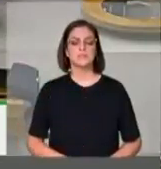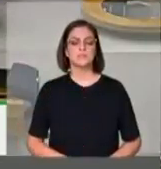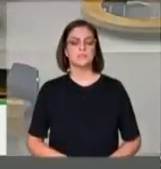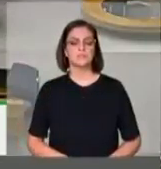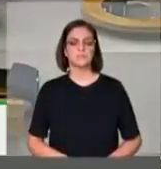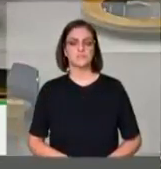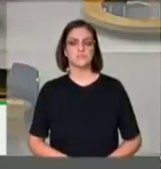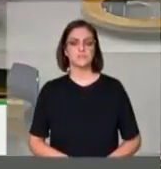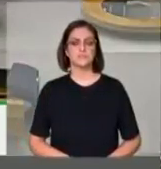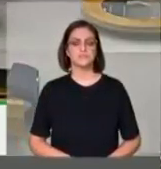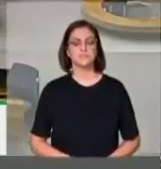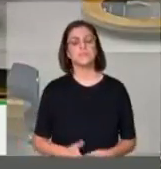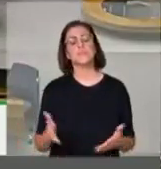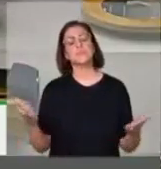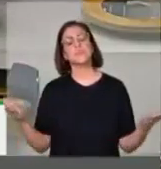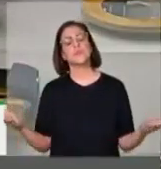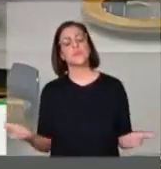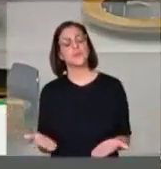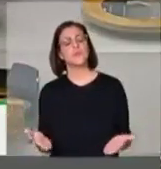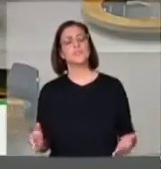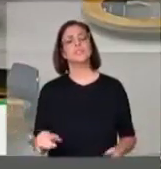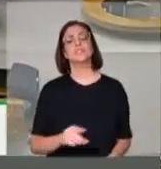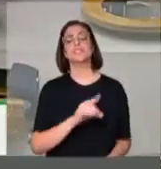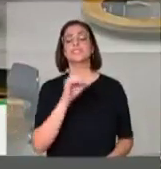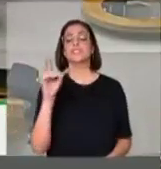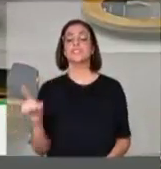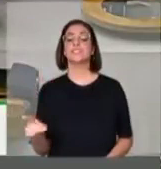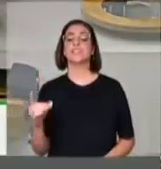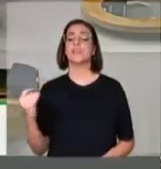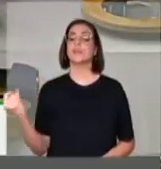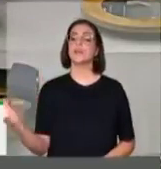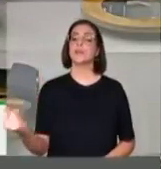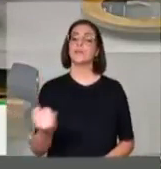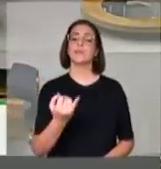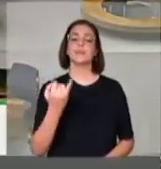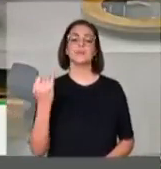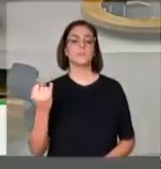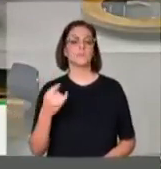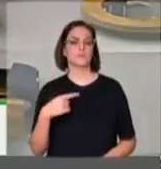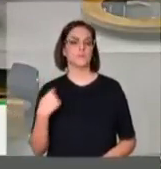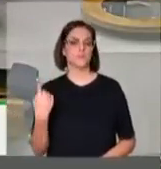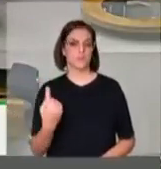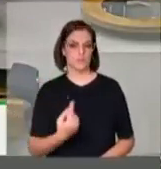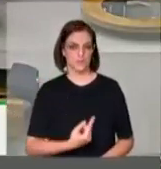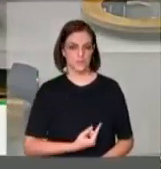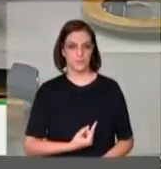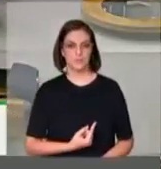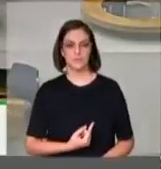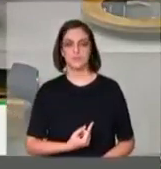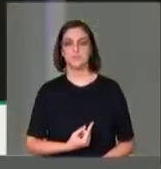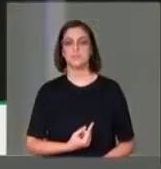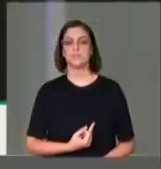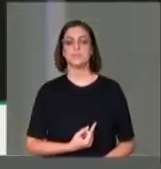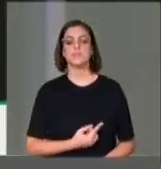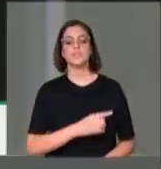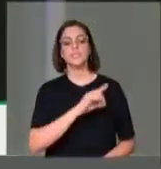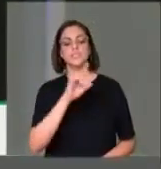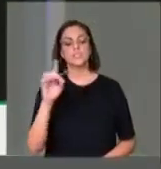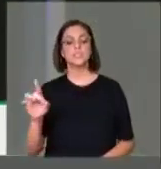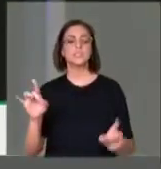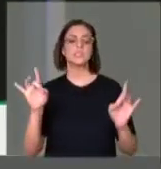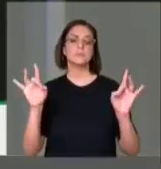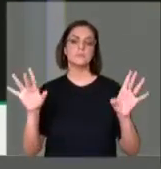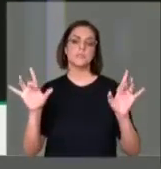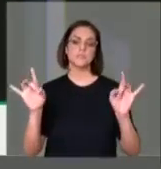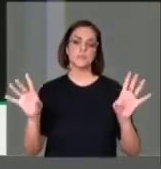Presidente, hoje é um dia importante para todos nós. Hoje é o dia do professor. Nossas